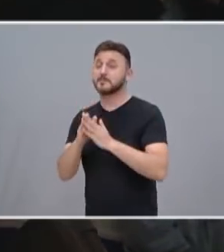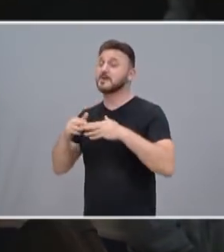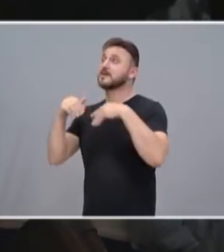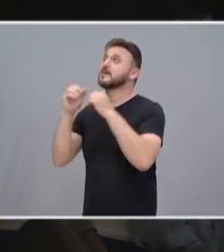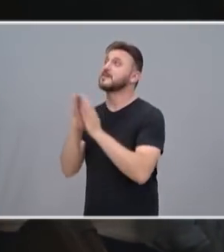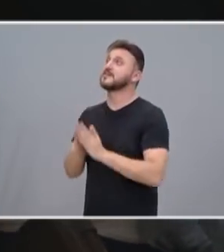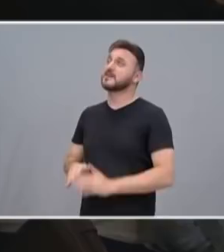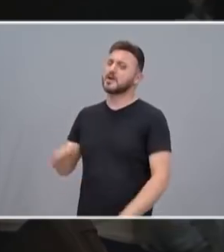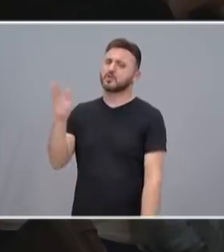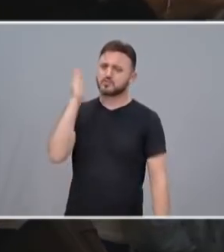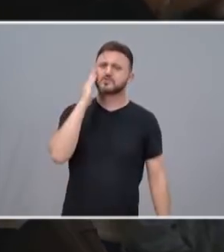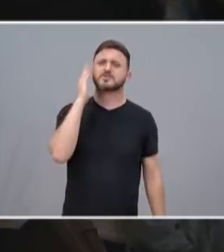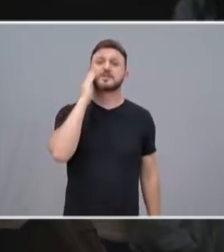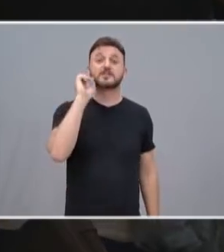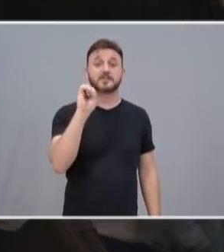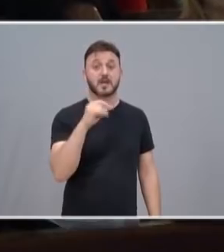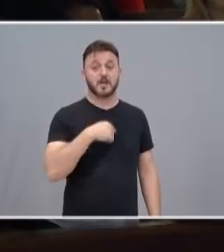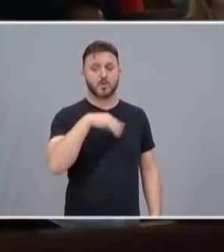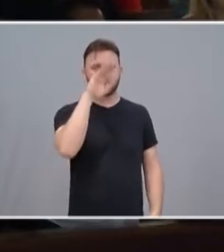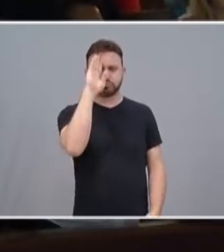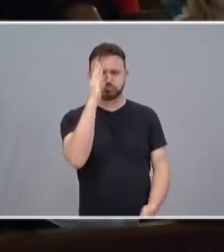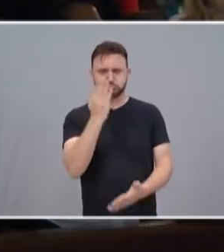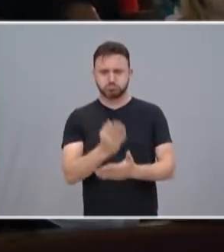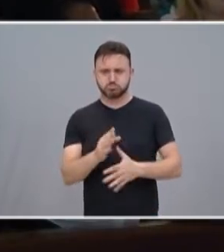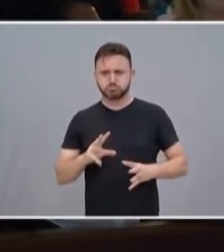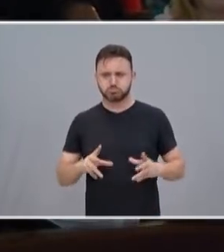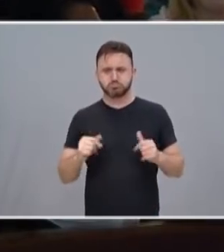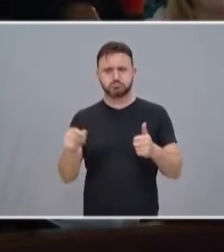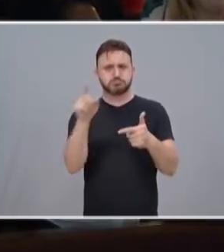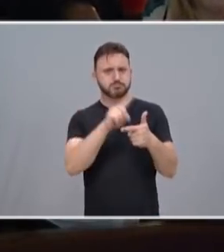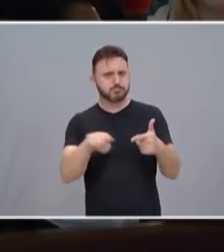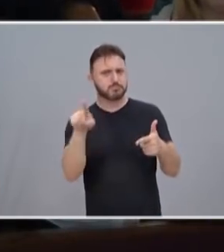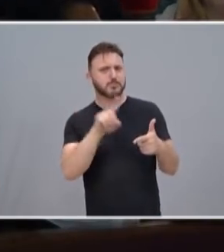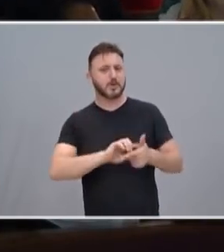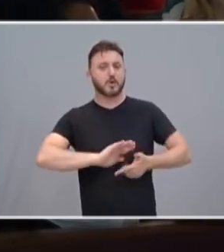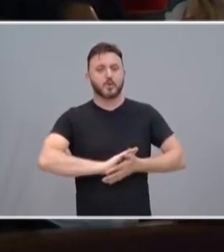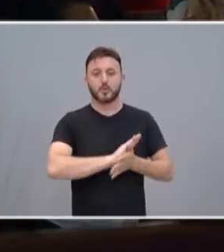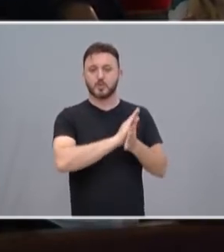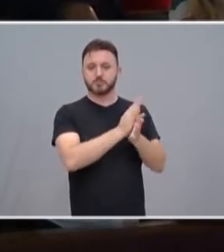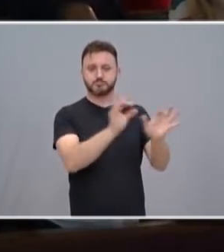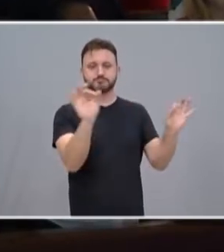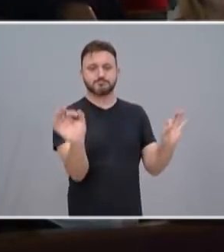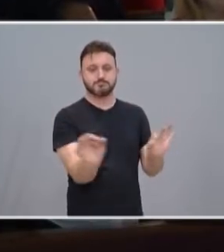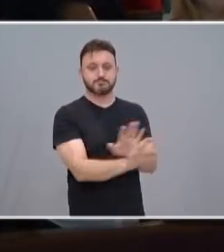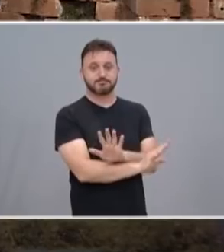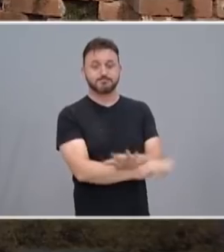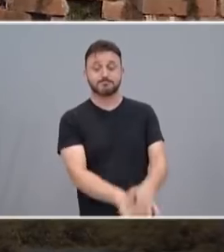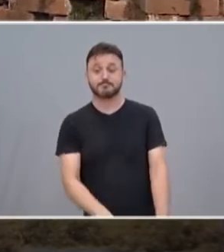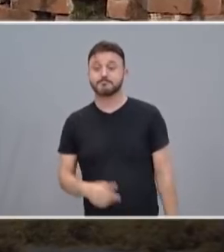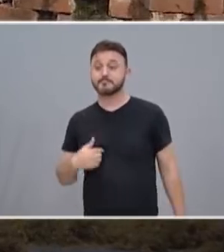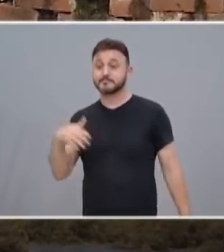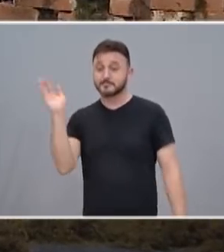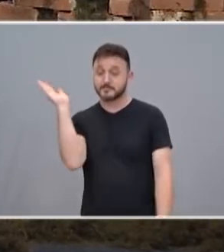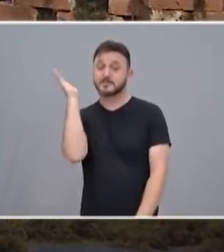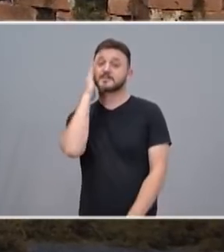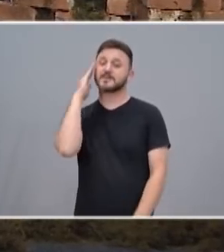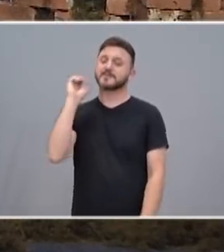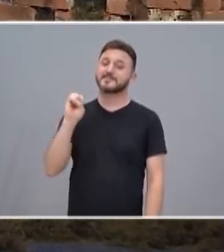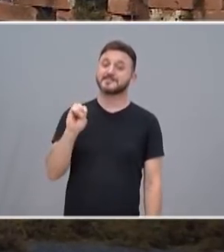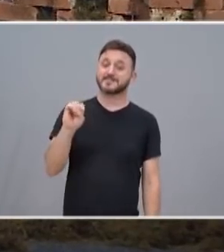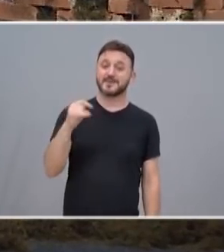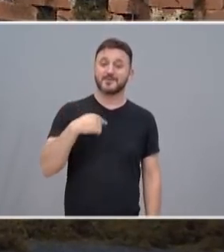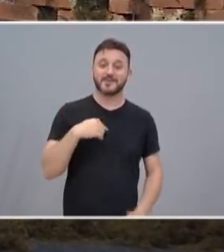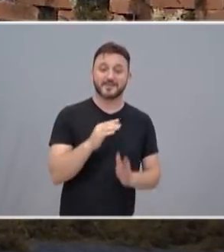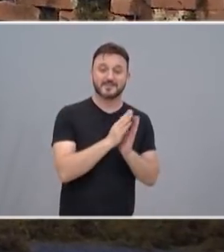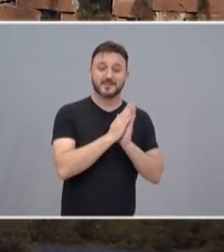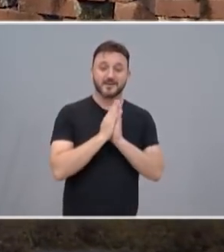eu acreditar, as muralhas vão cair. Eu sei que se eu rezar, eu